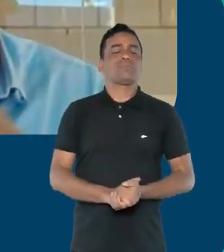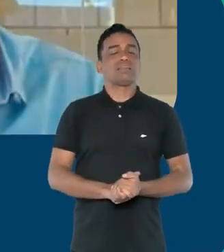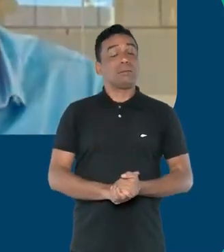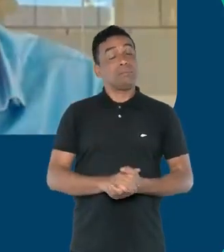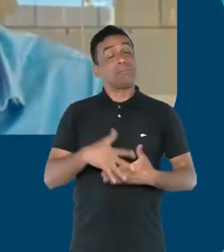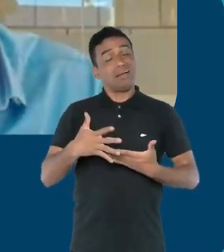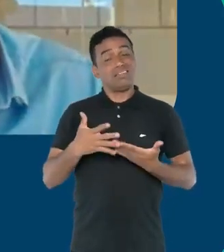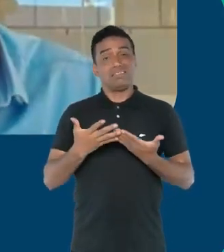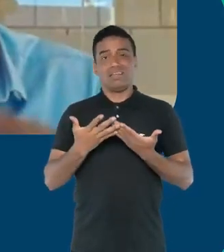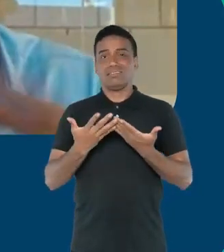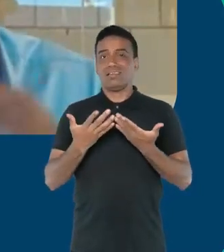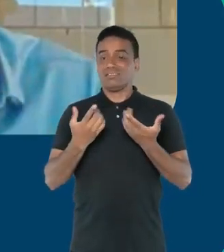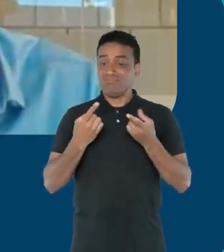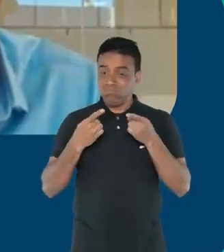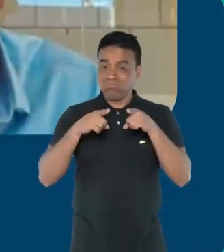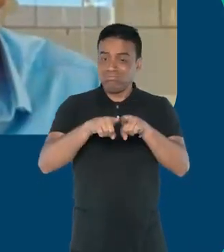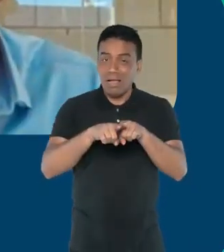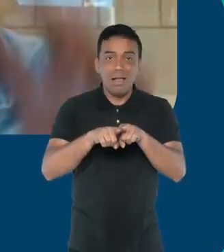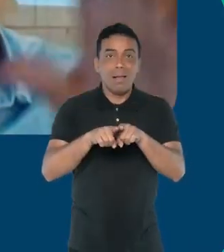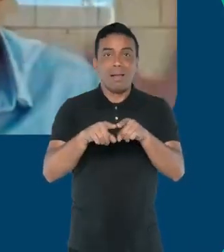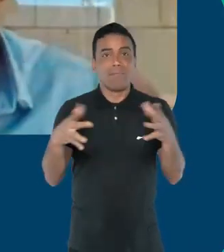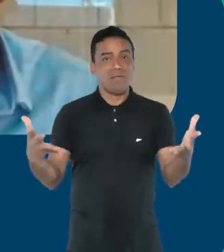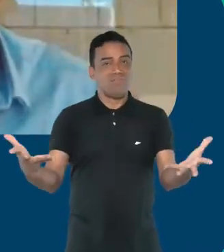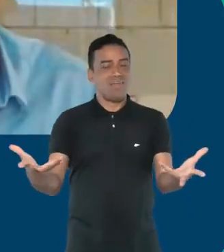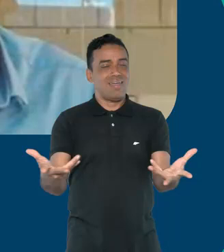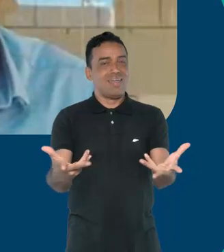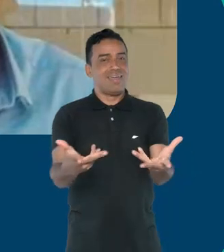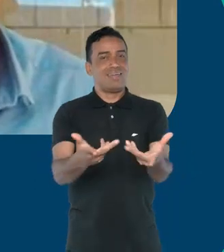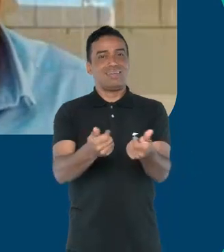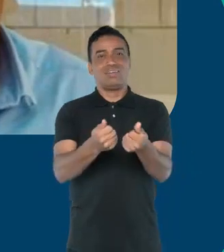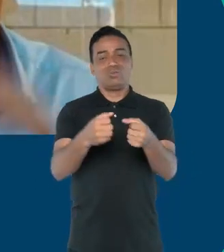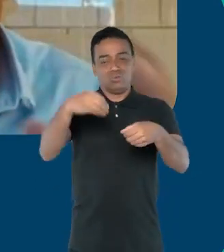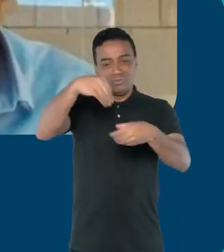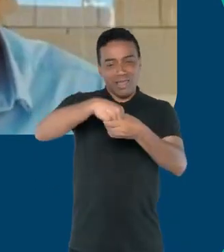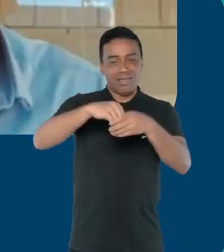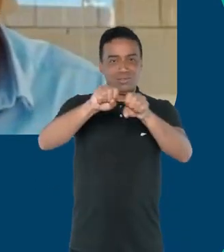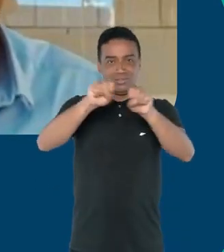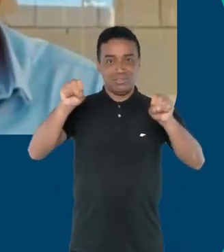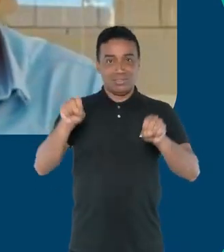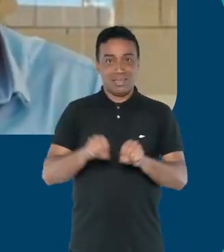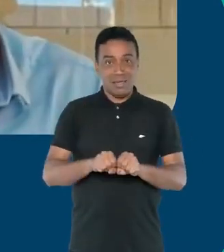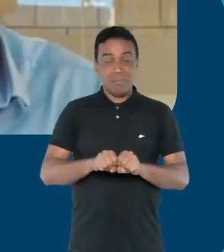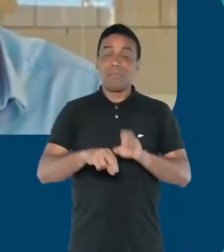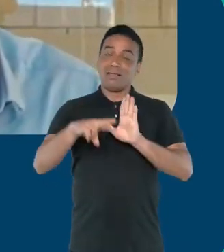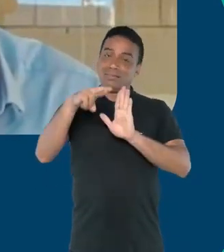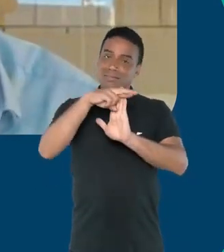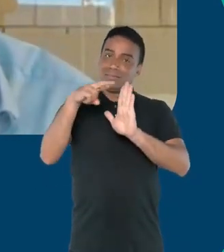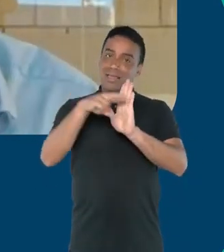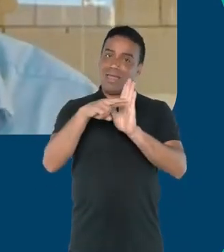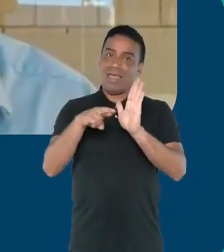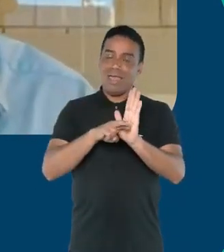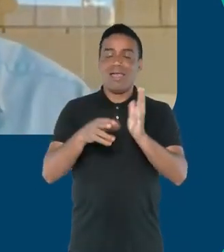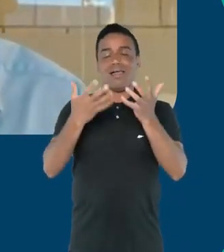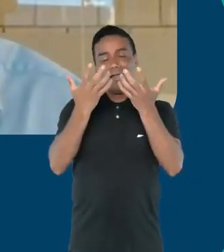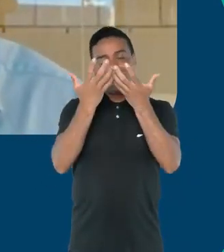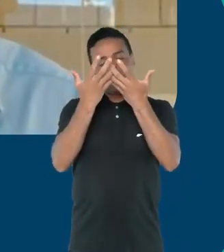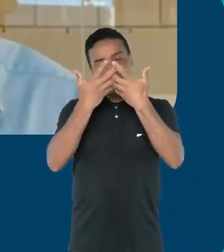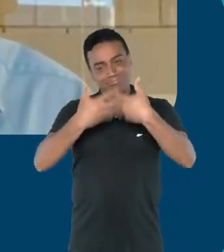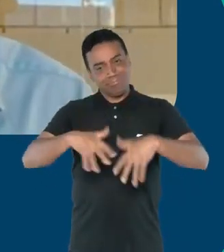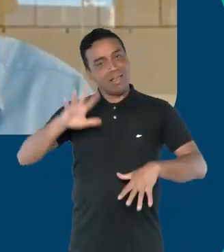Esses pares não são assim tão perfeitos em todo o sistema, mas, via de regra, eles funcionam